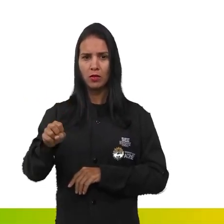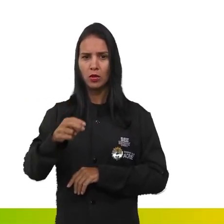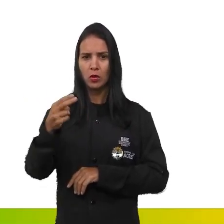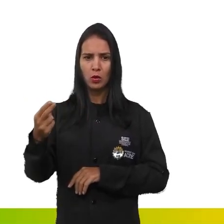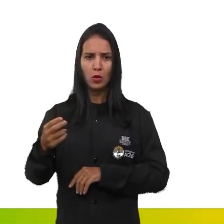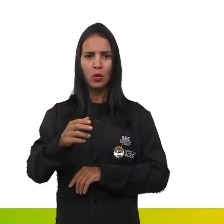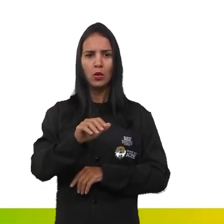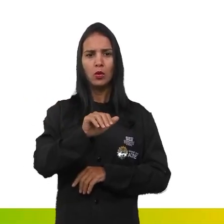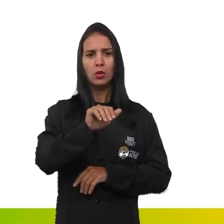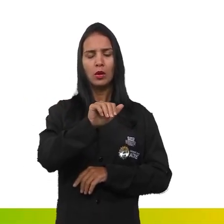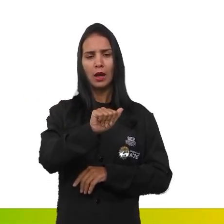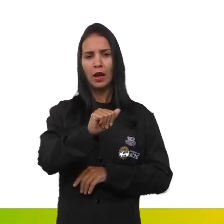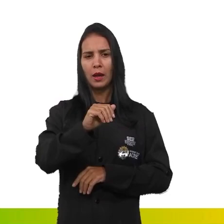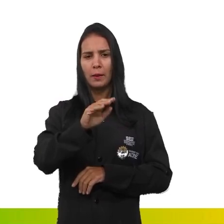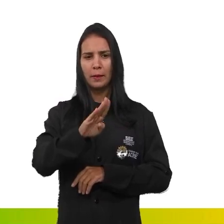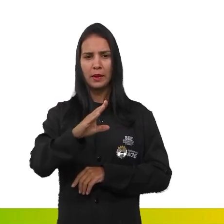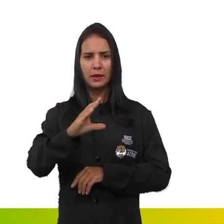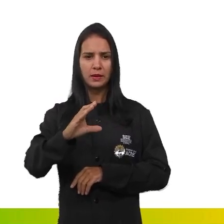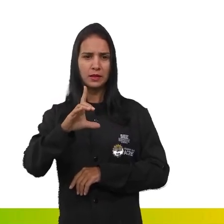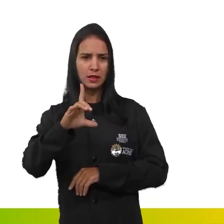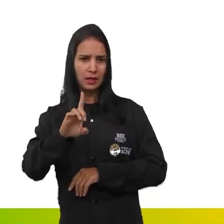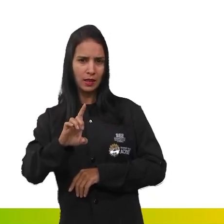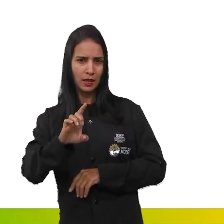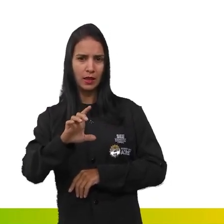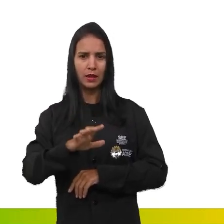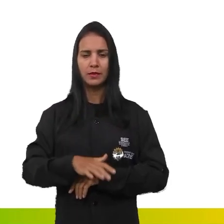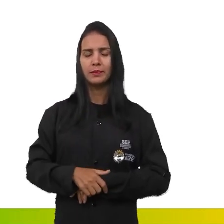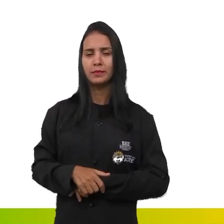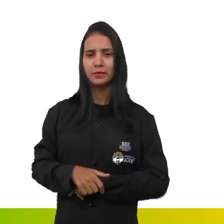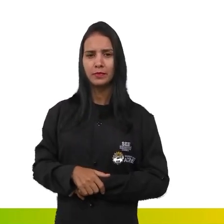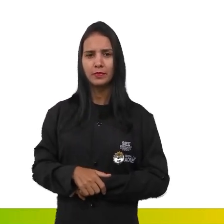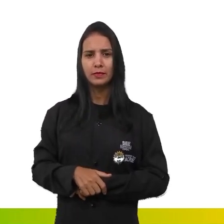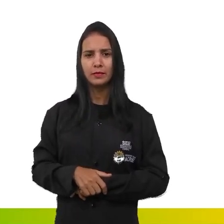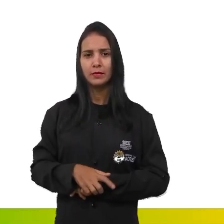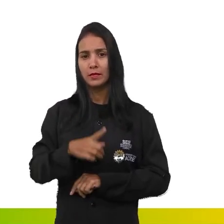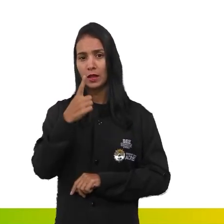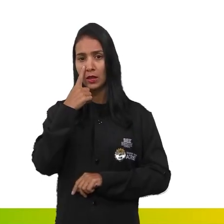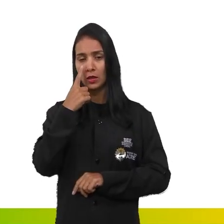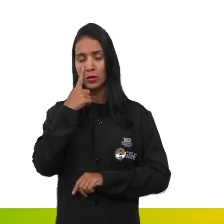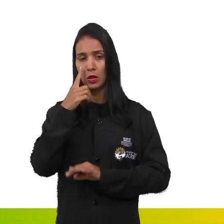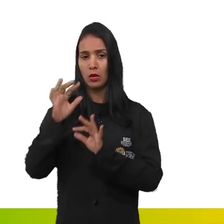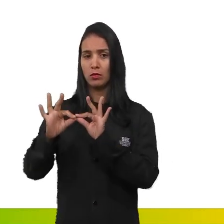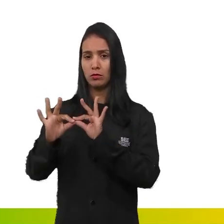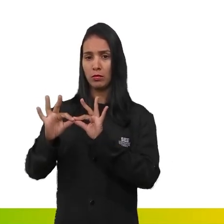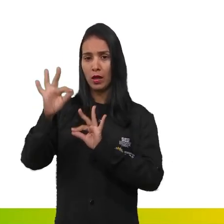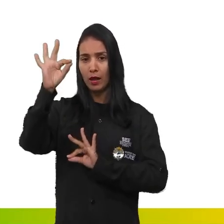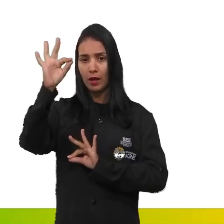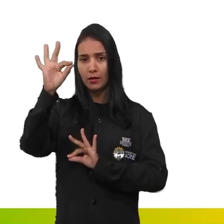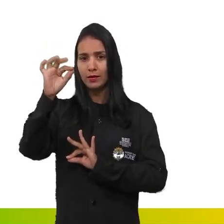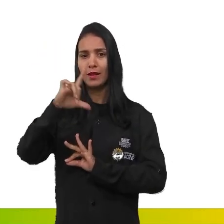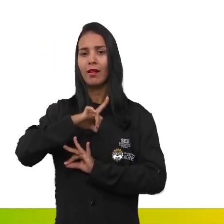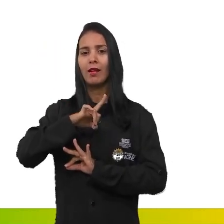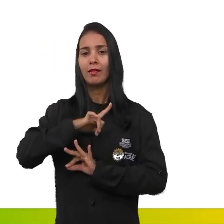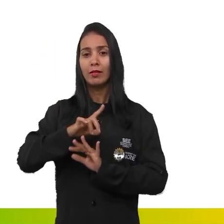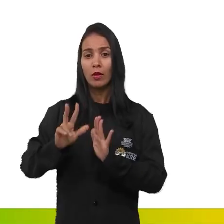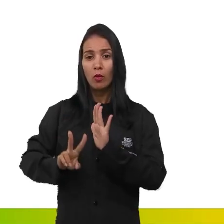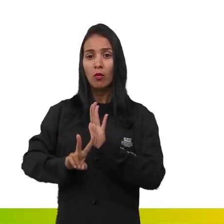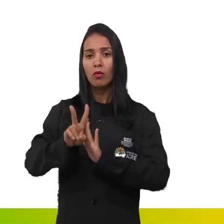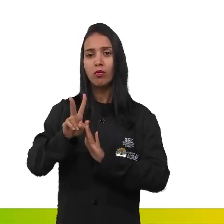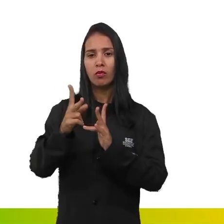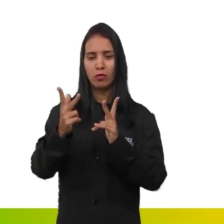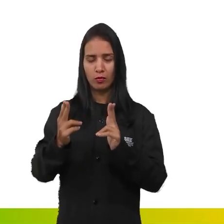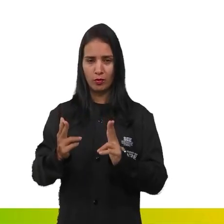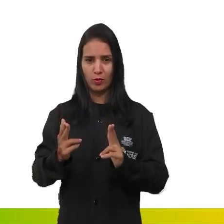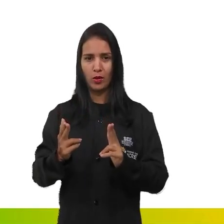veja o seguinte, ó, esse tetraedro aqui e esse tetraedro aqui, eles têm o mesmo volume. Eles